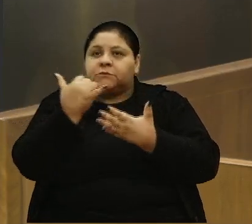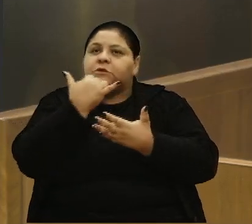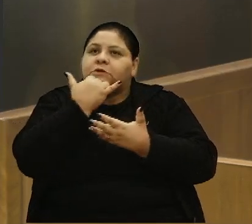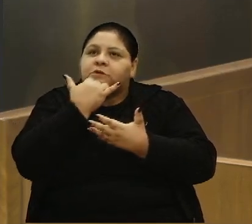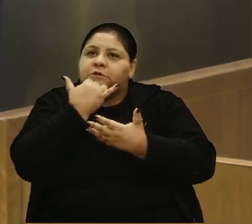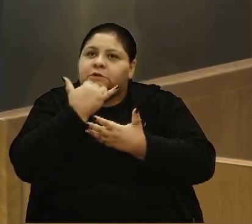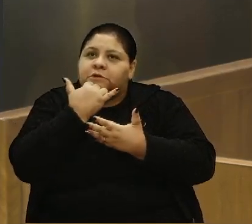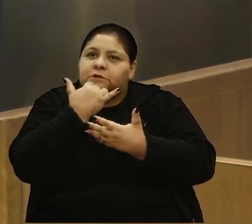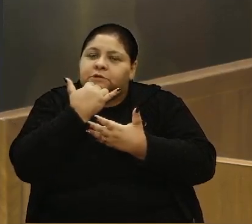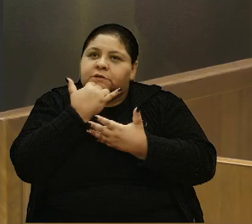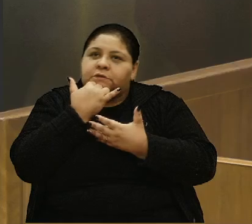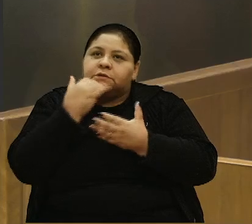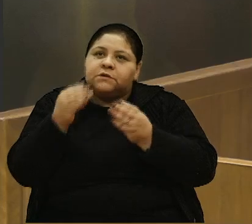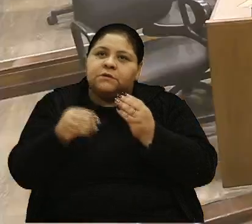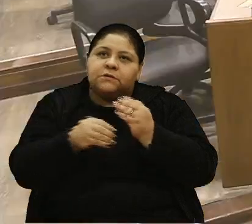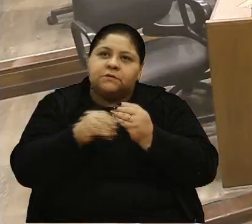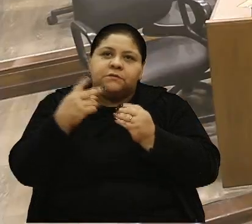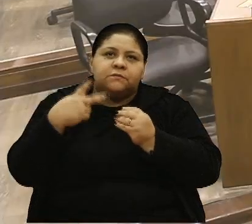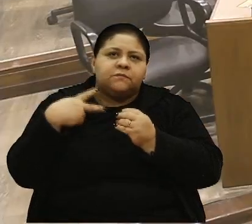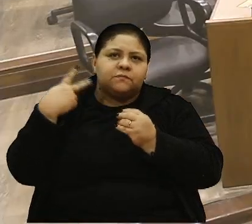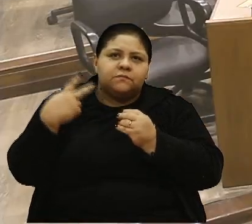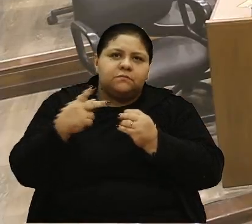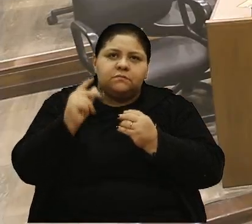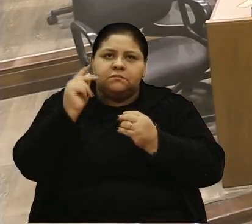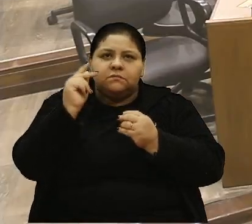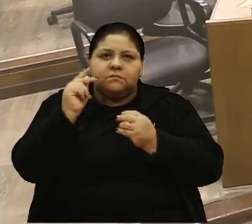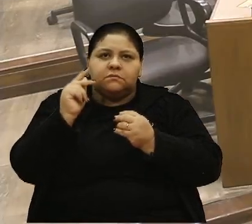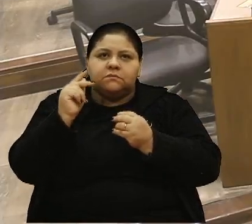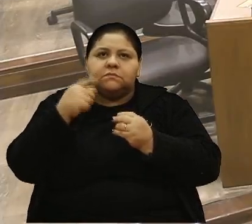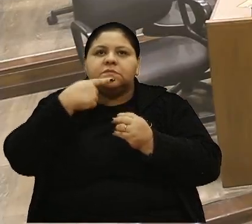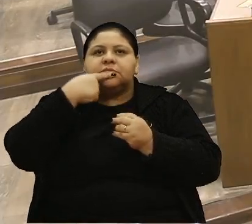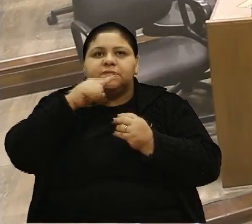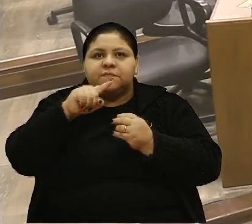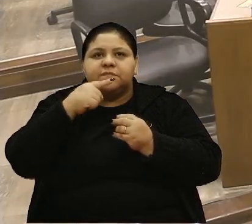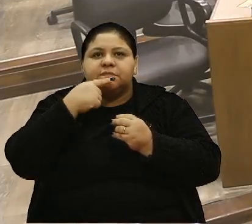Desculpa, a palavra ao vereador Libardi. Caleb.